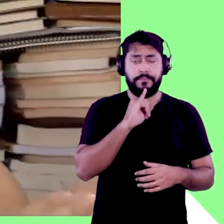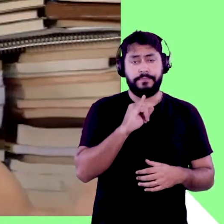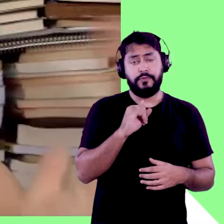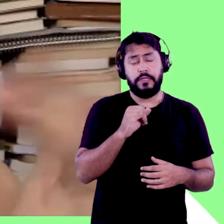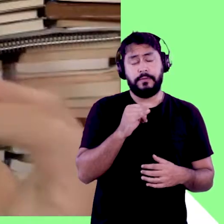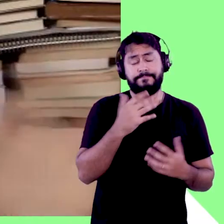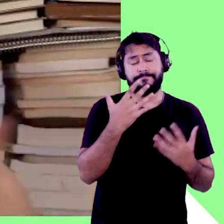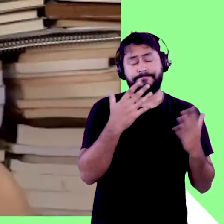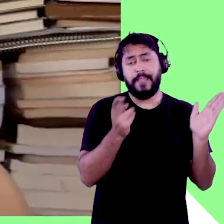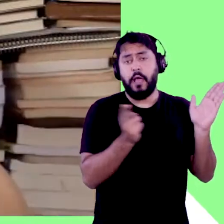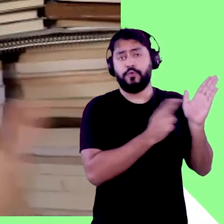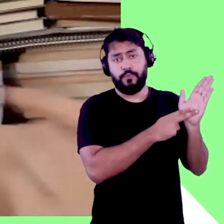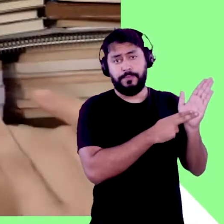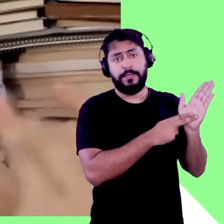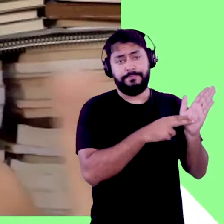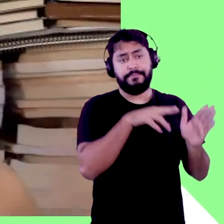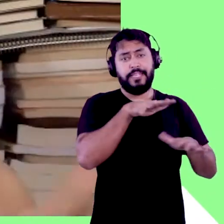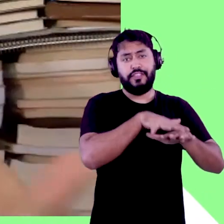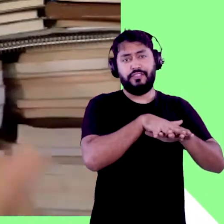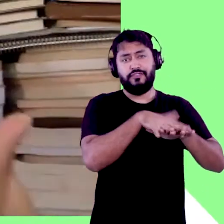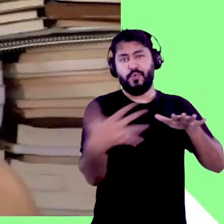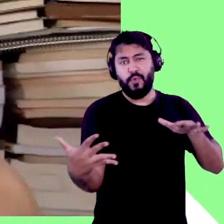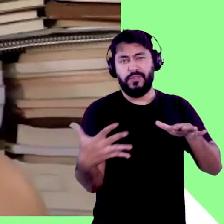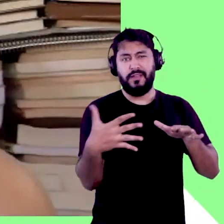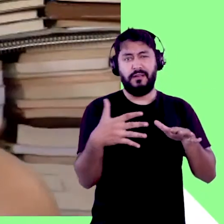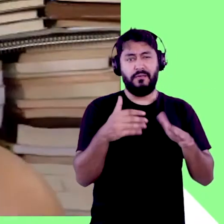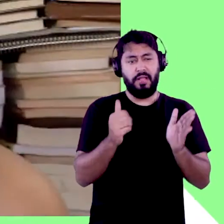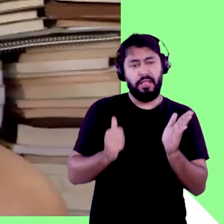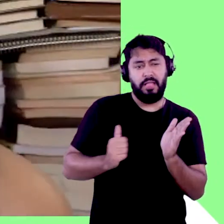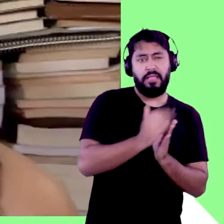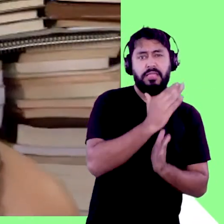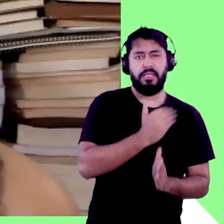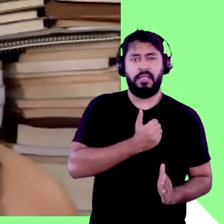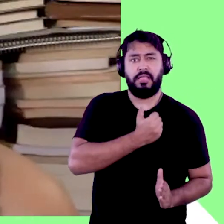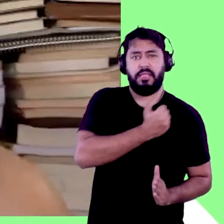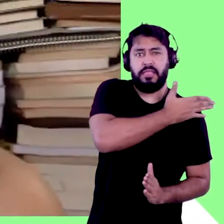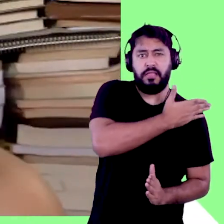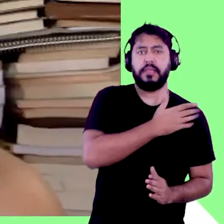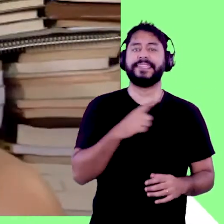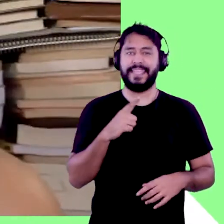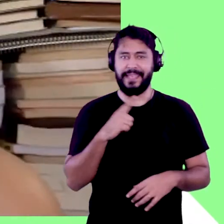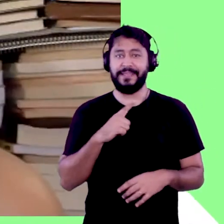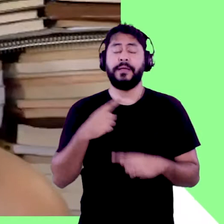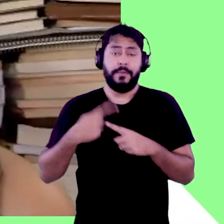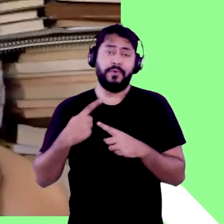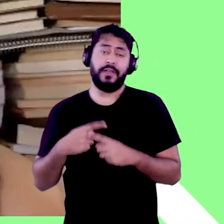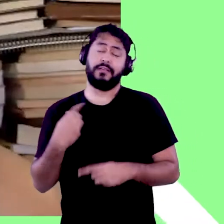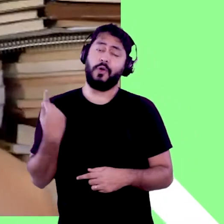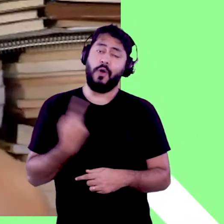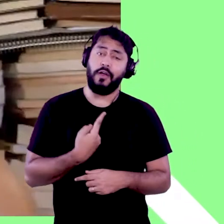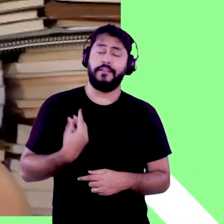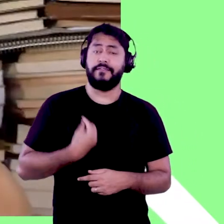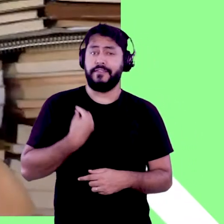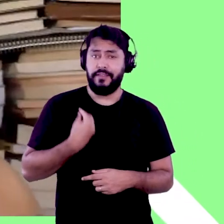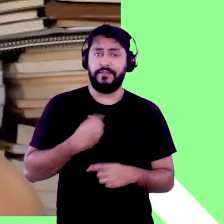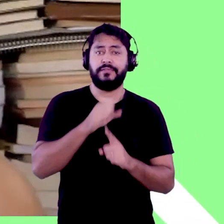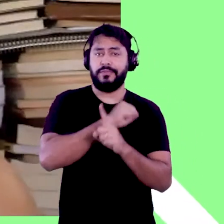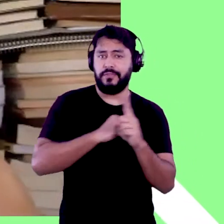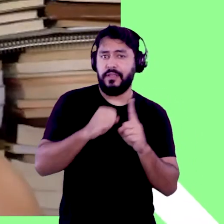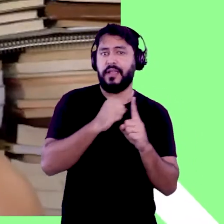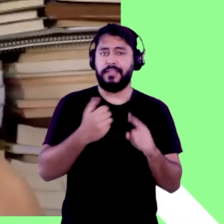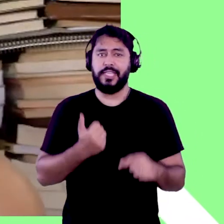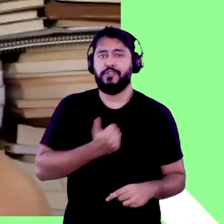a gente vive numa sociedade excludente onde uma minoria dita padrões para